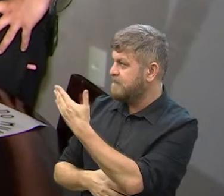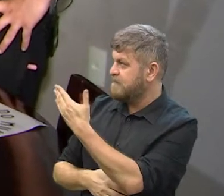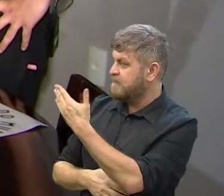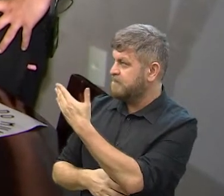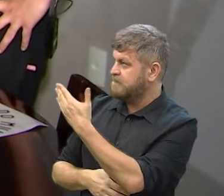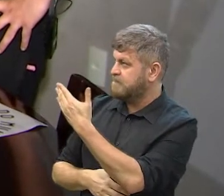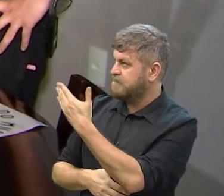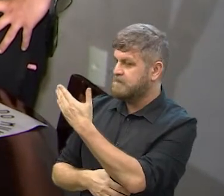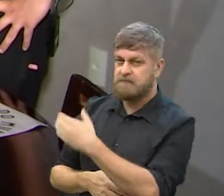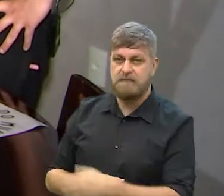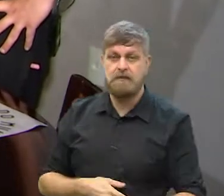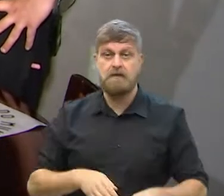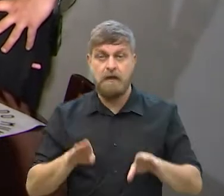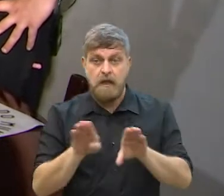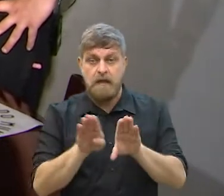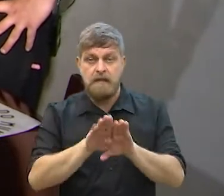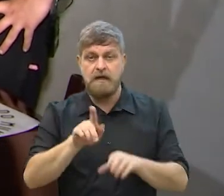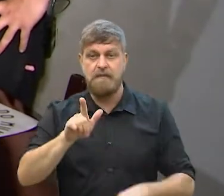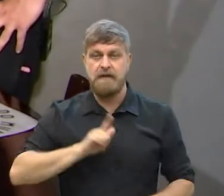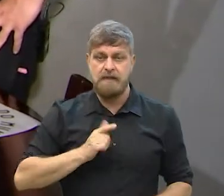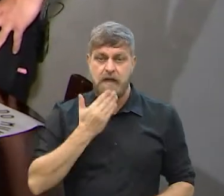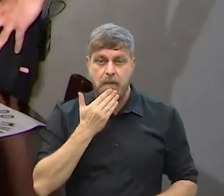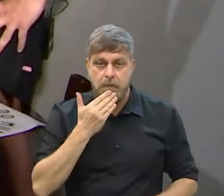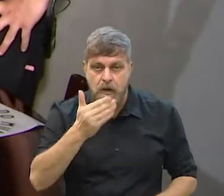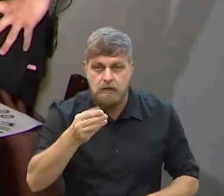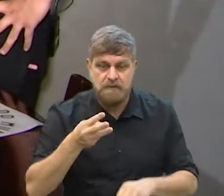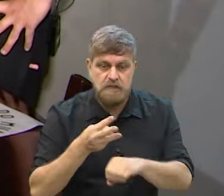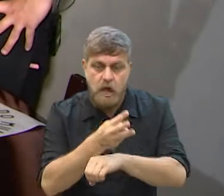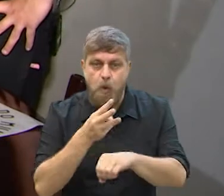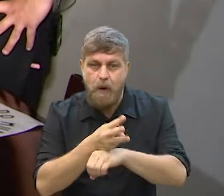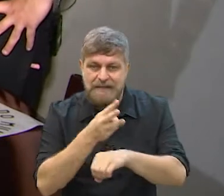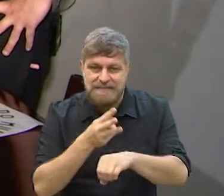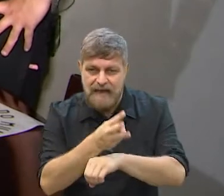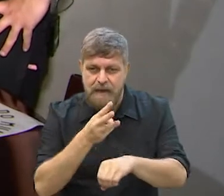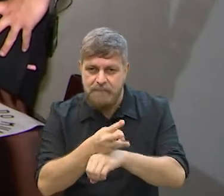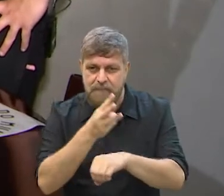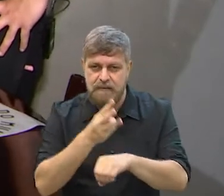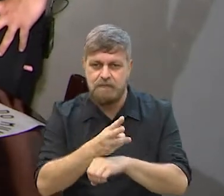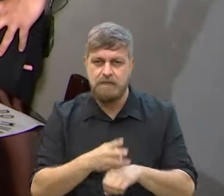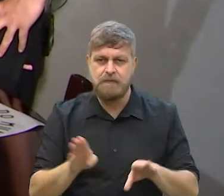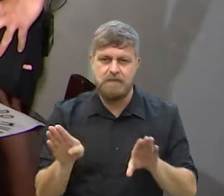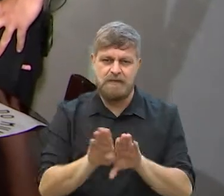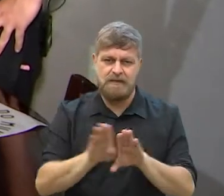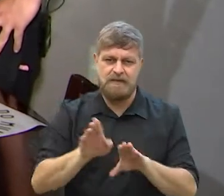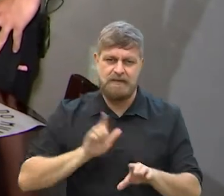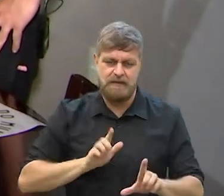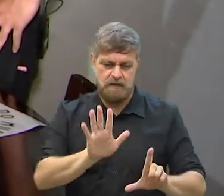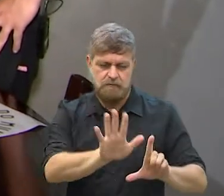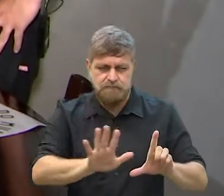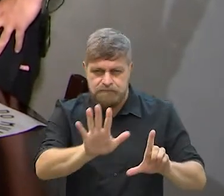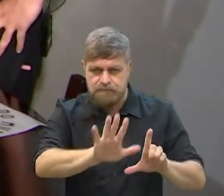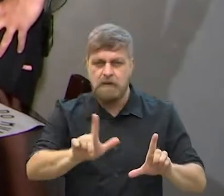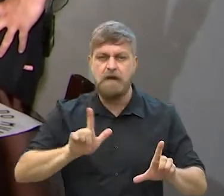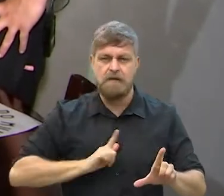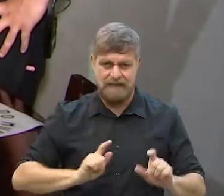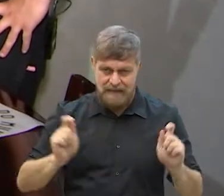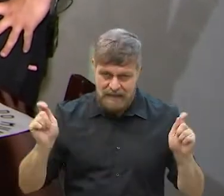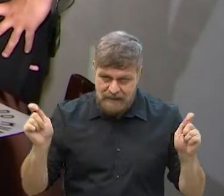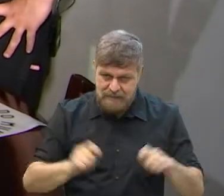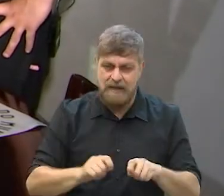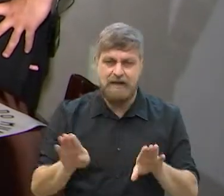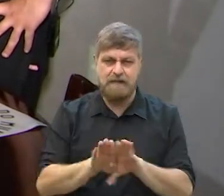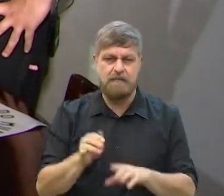mtn.bbqgrill e também para pedido por WhatsApp, para retirada. Além de todas as plataformas, a gente consegue atender